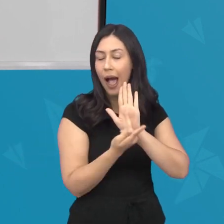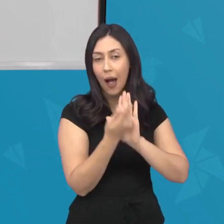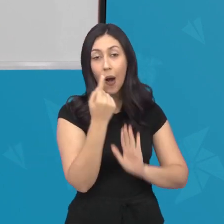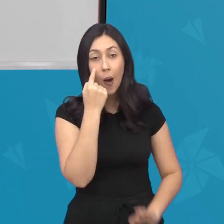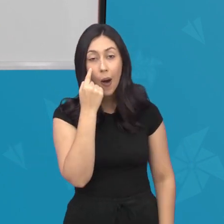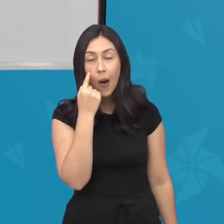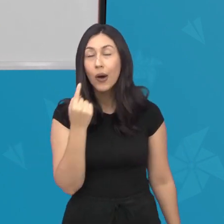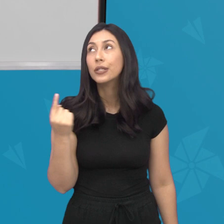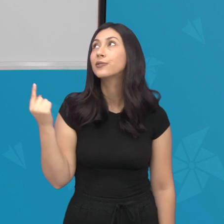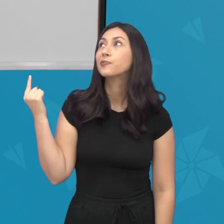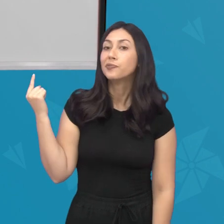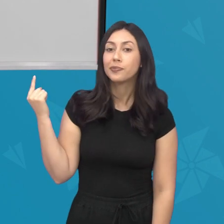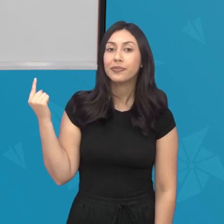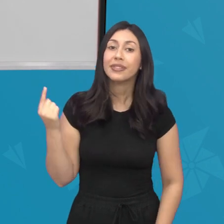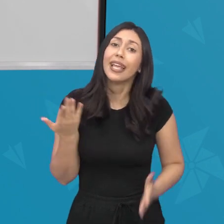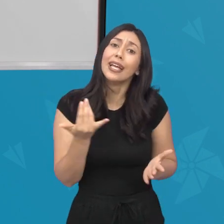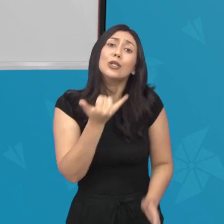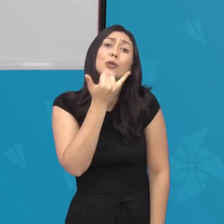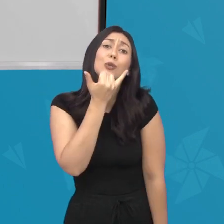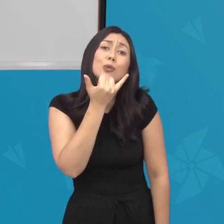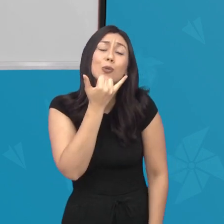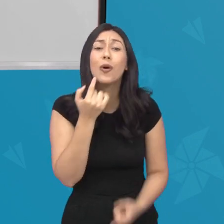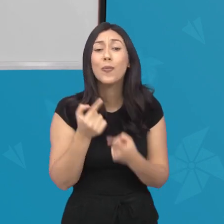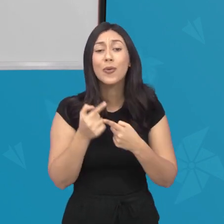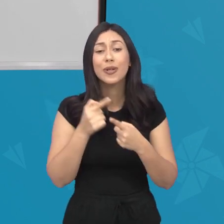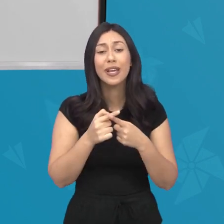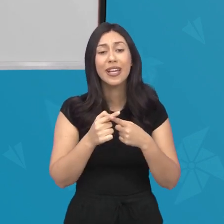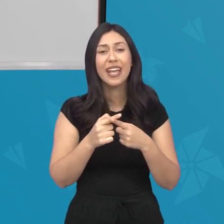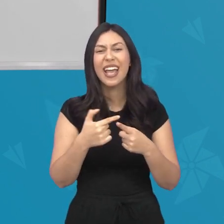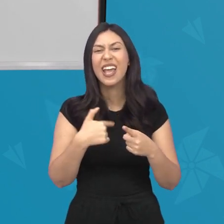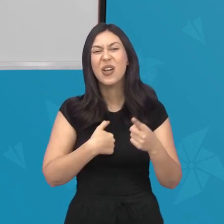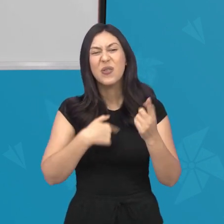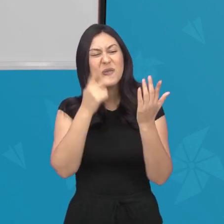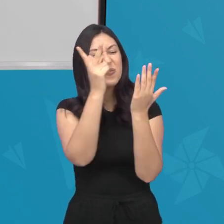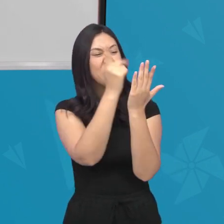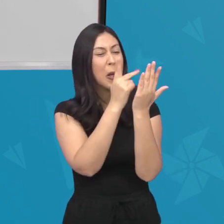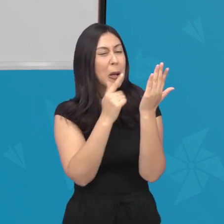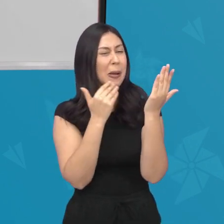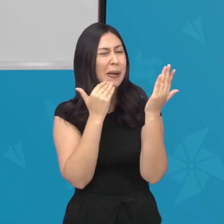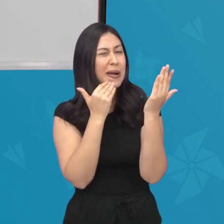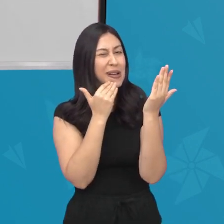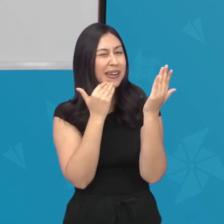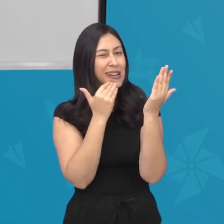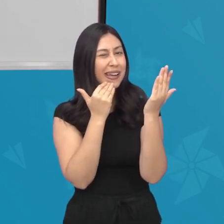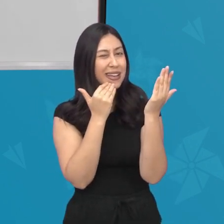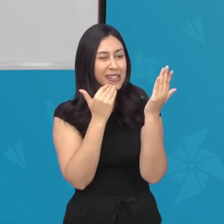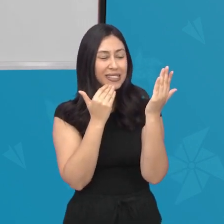exemplo, vocês têm que me perdoar que meu gráfico, eu não sou muito bom de desenho.